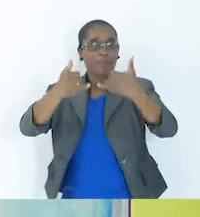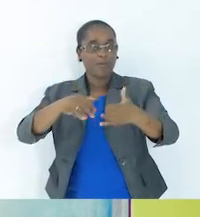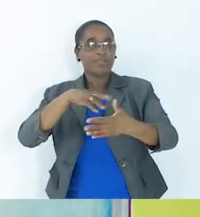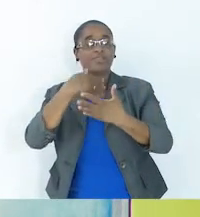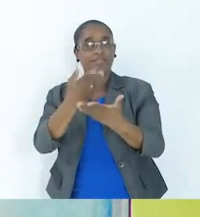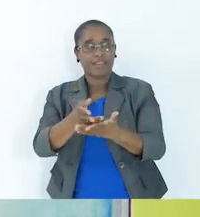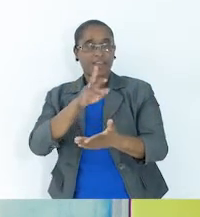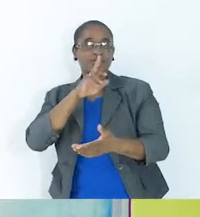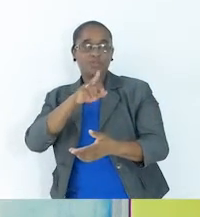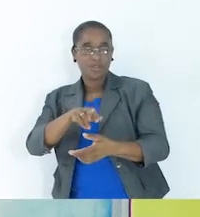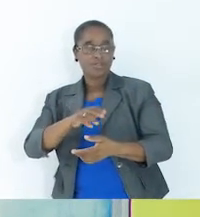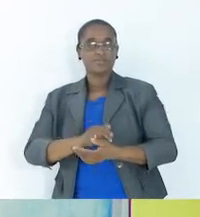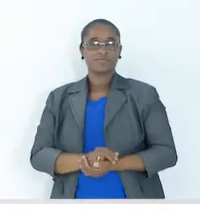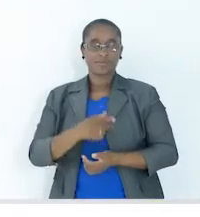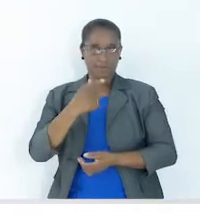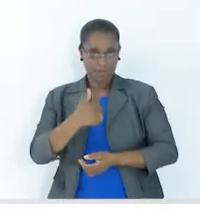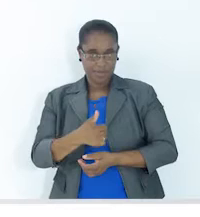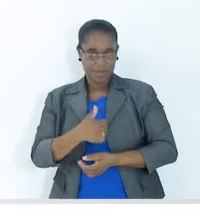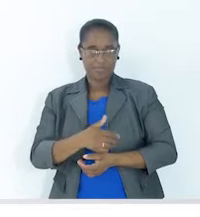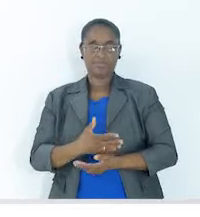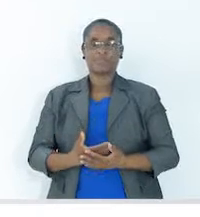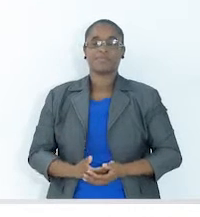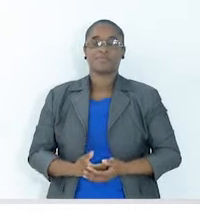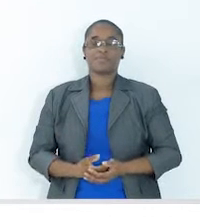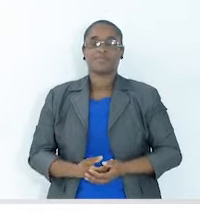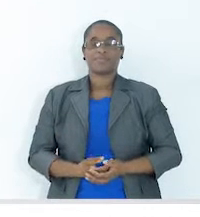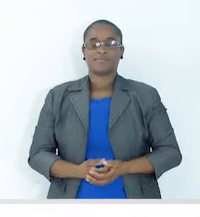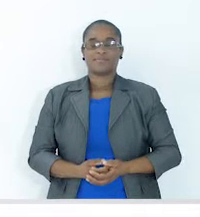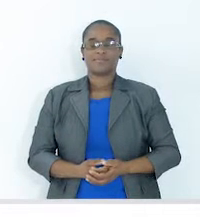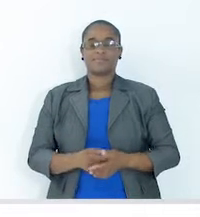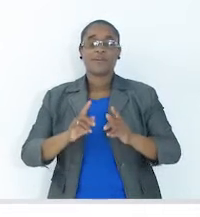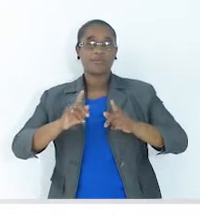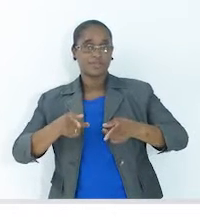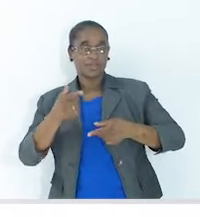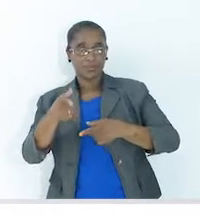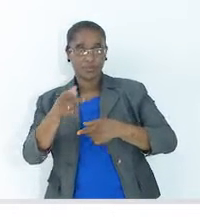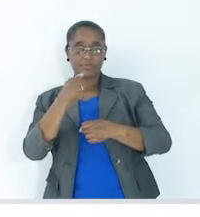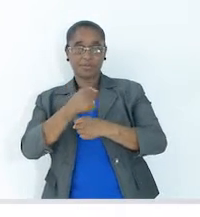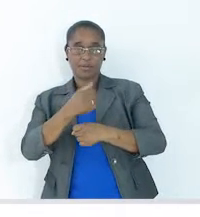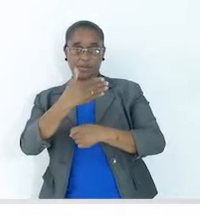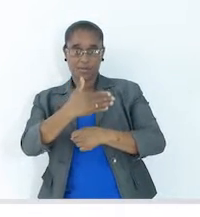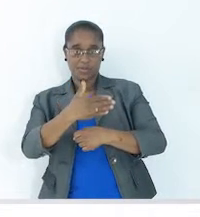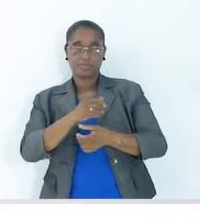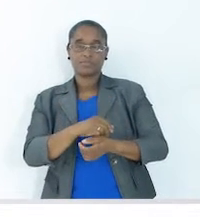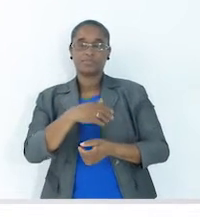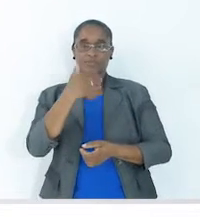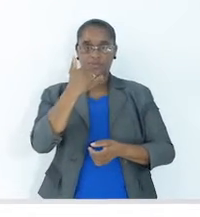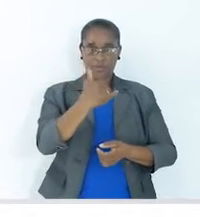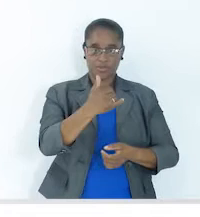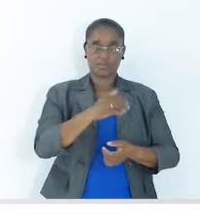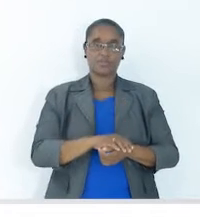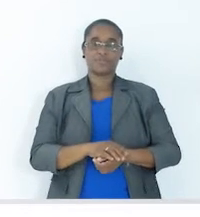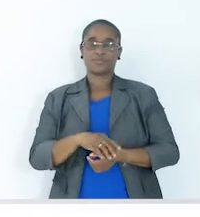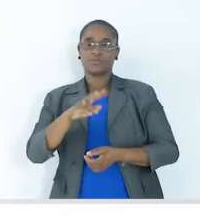também? Ok, então vamos lá. Temos o exercício 1, o 2,